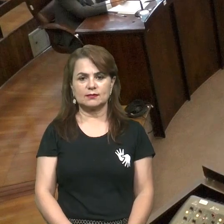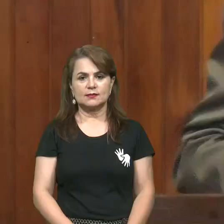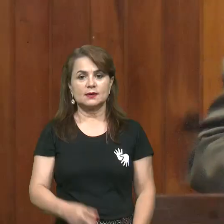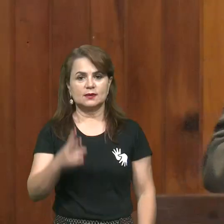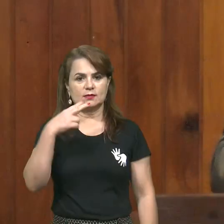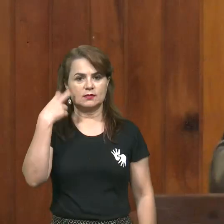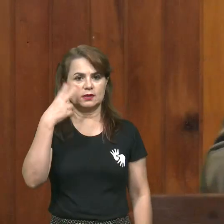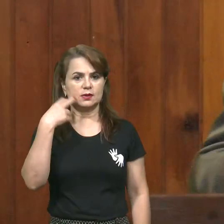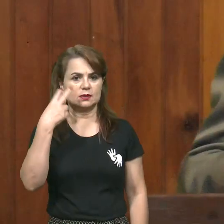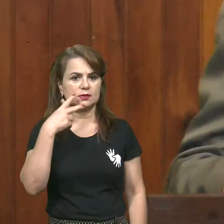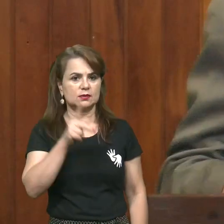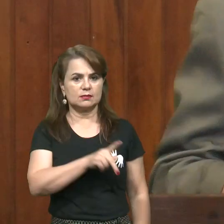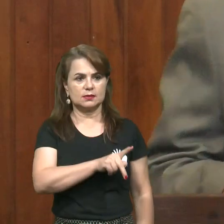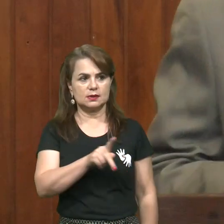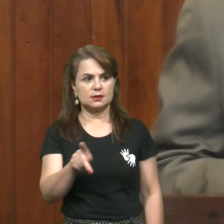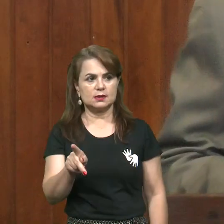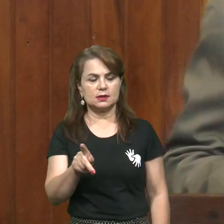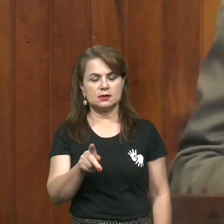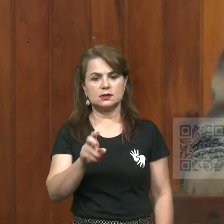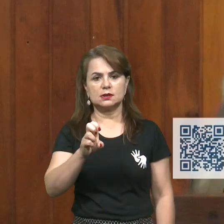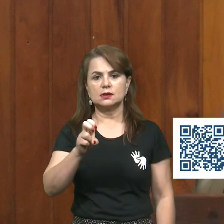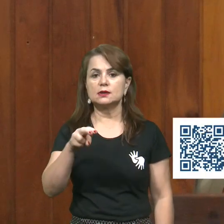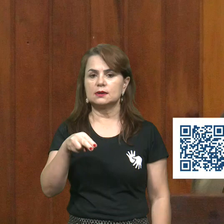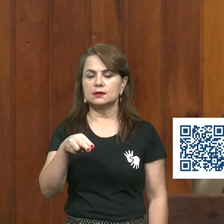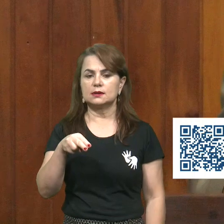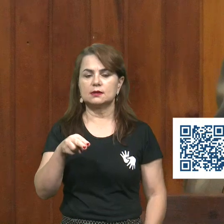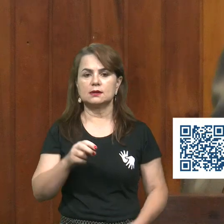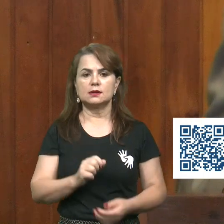Senhor vereador, presidente vereador Eduardo Nascimento,